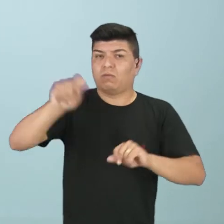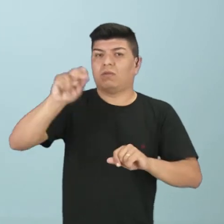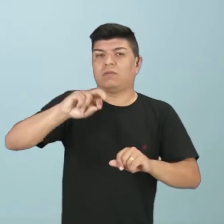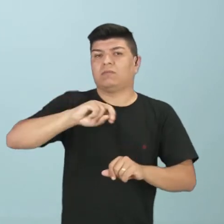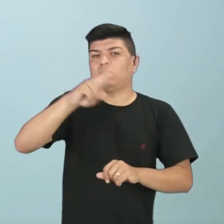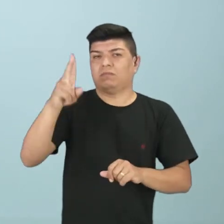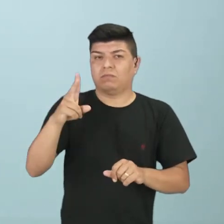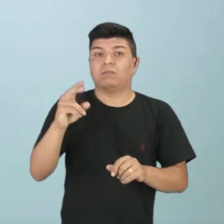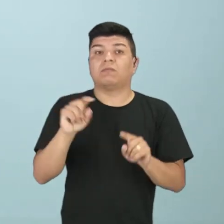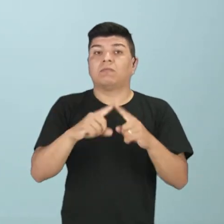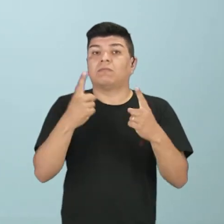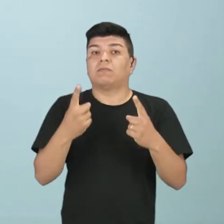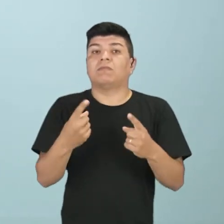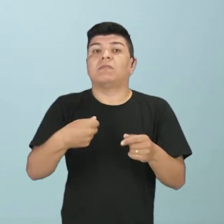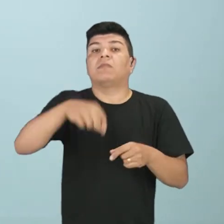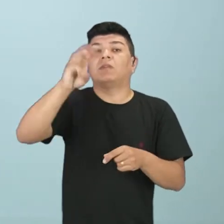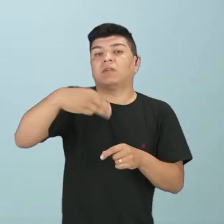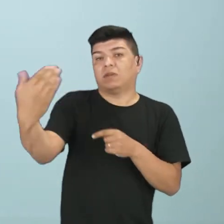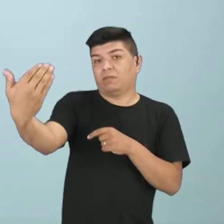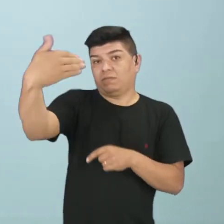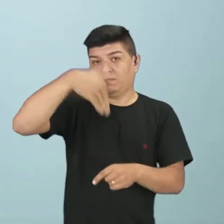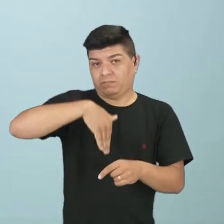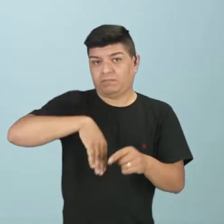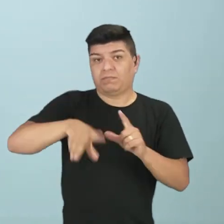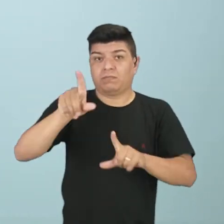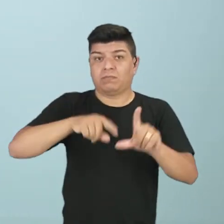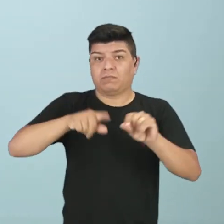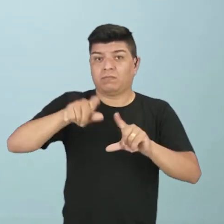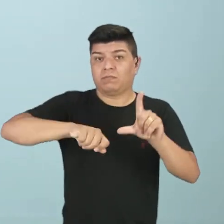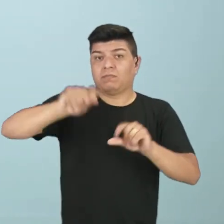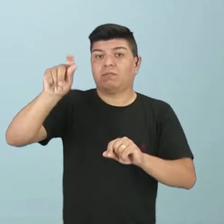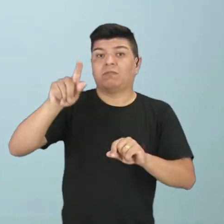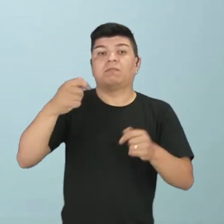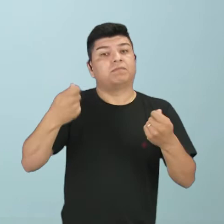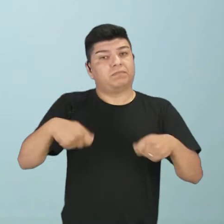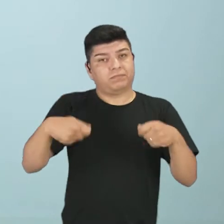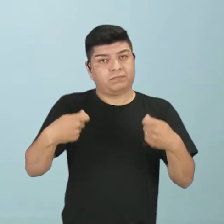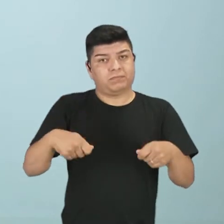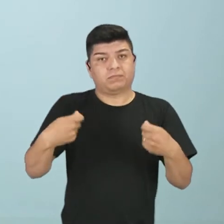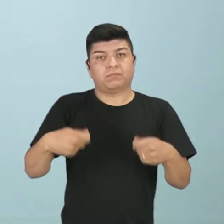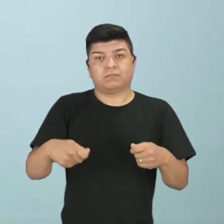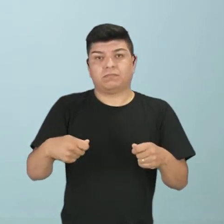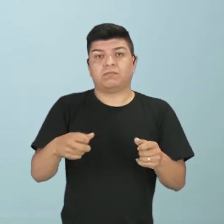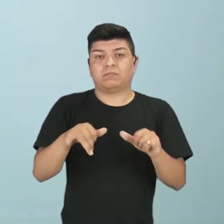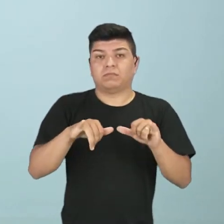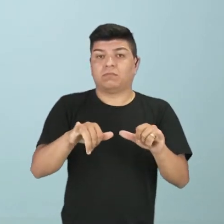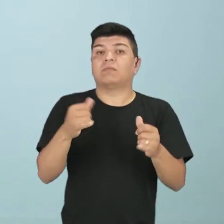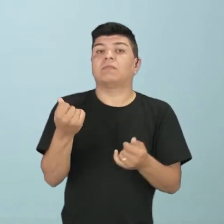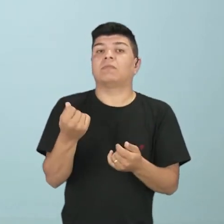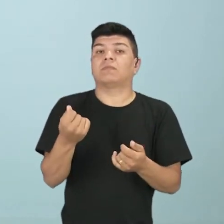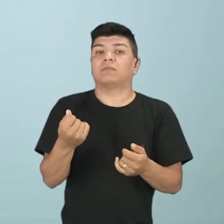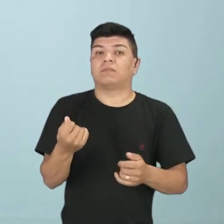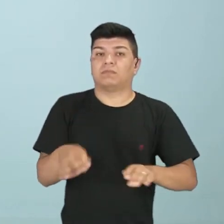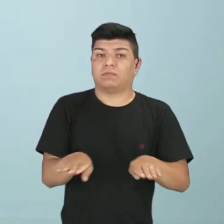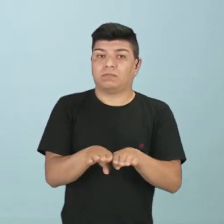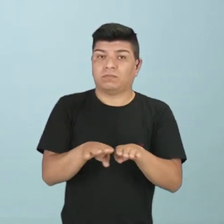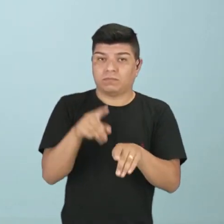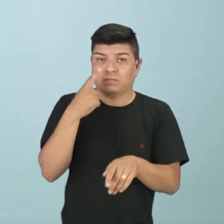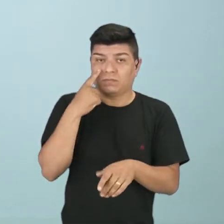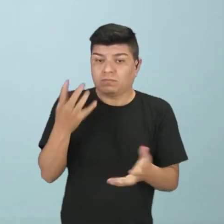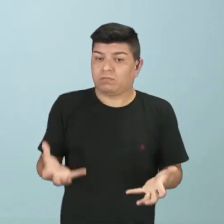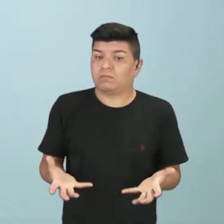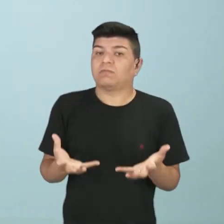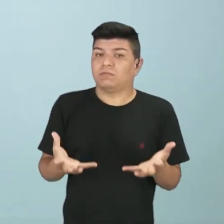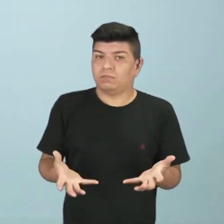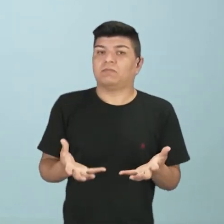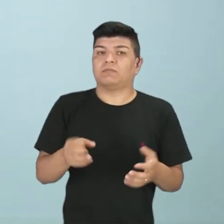isso? Poderia, mas quem viria para cá com todo incentivo se, na verdade, isso depende também do grande mercado consumidor? Então vejam que isso aí